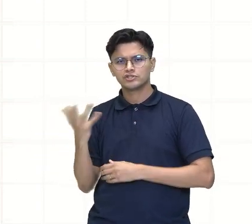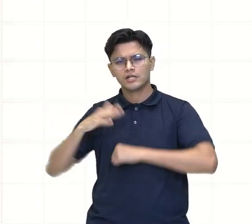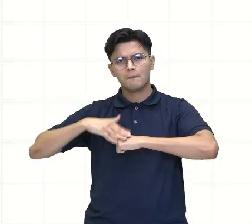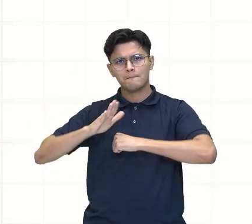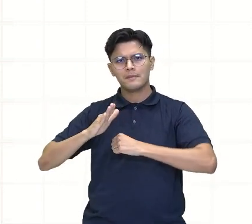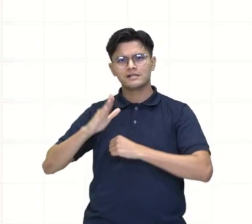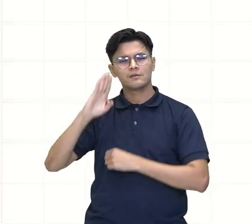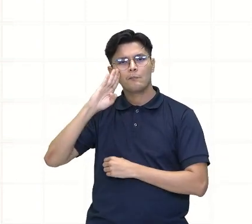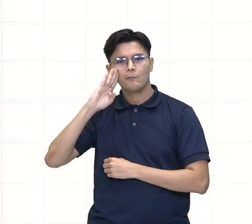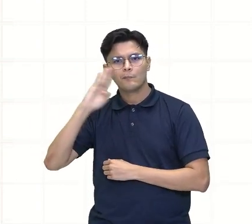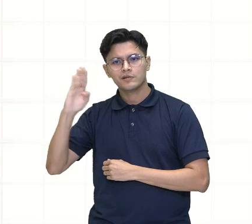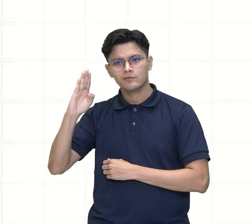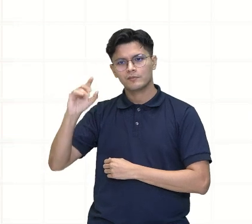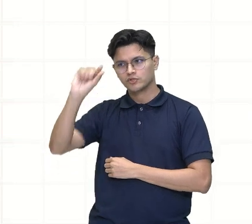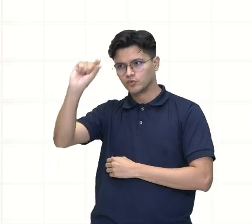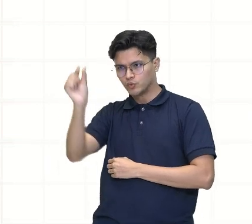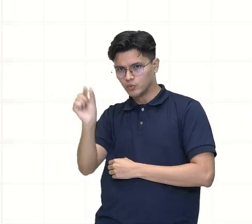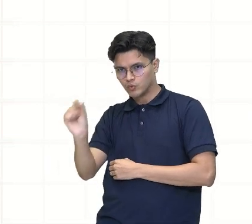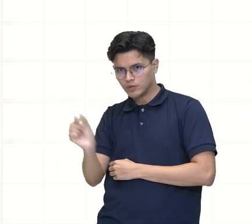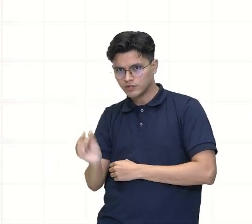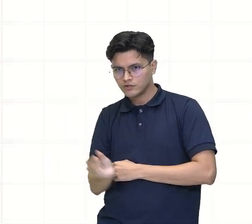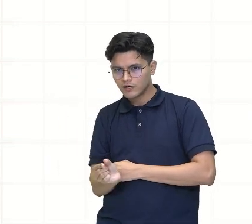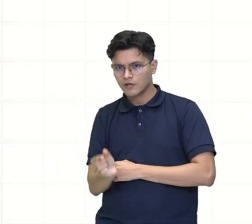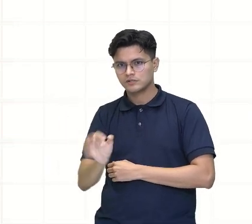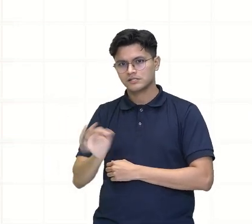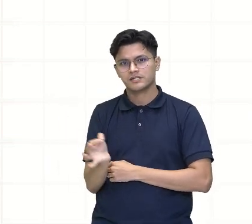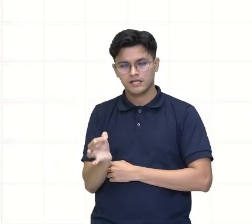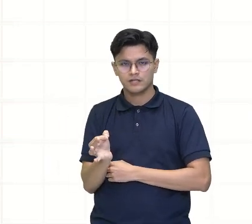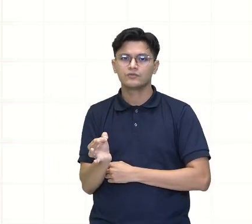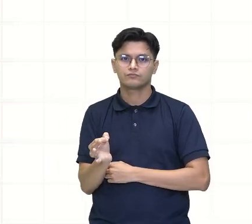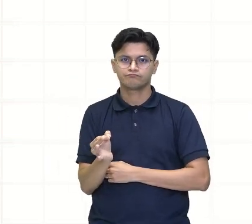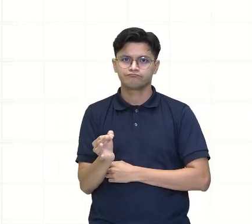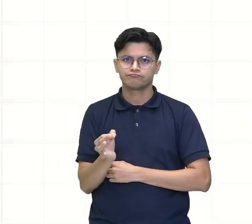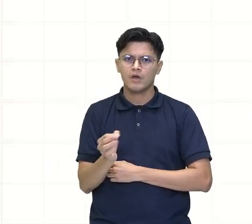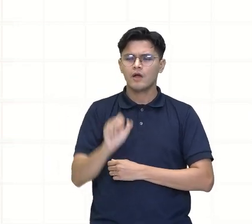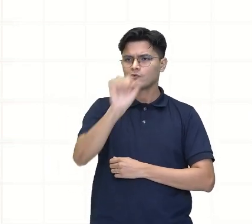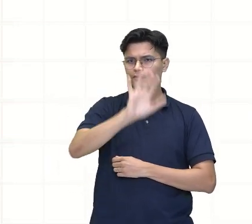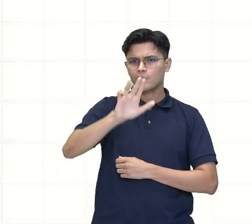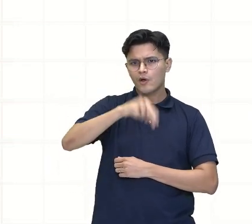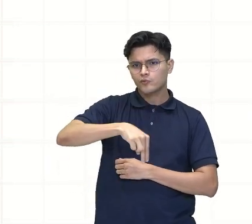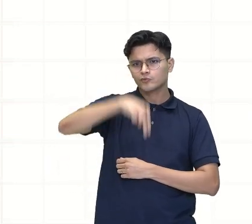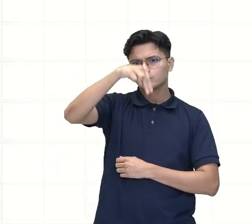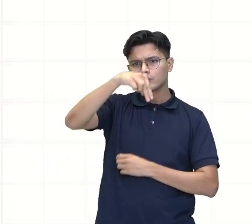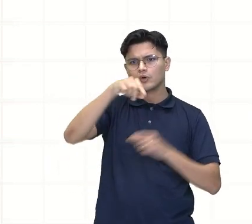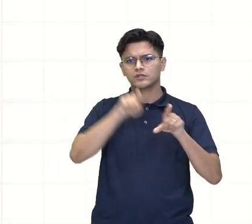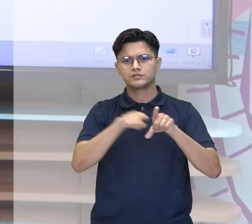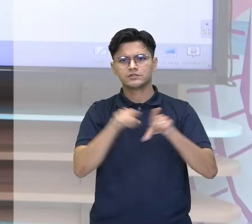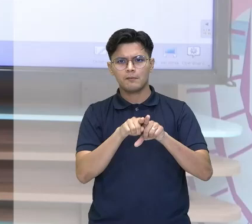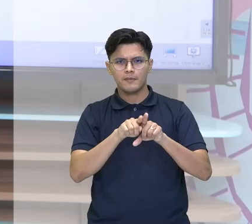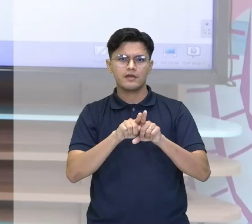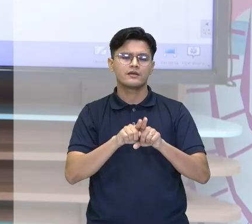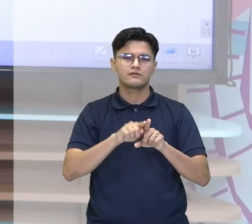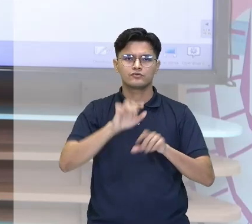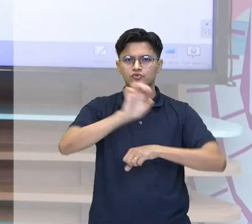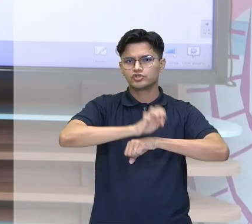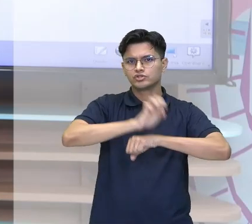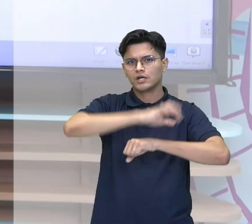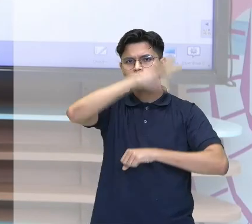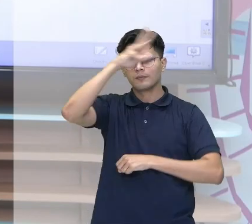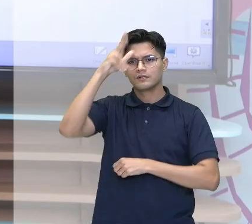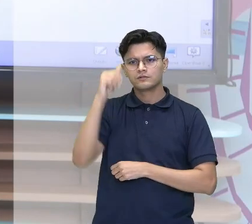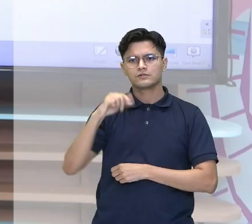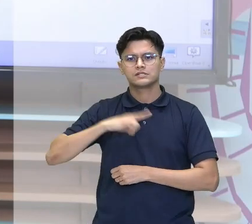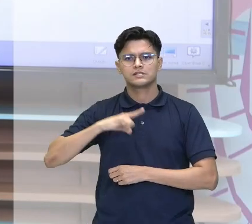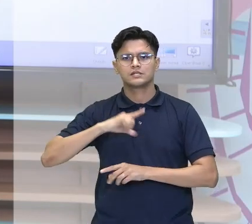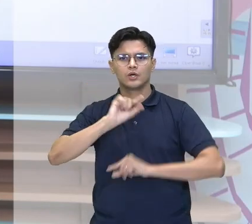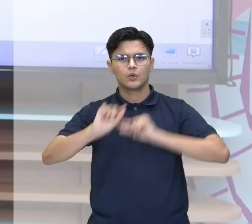regiões norte, ali no Mato Grosso, nos outros estados que compõem a região norte, a gente já tem